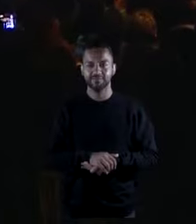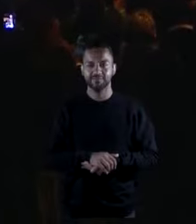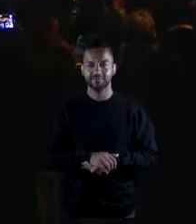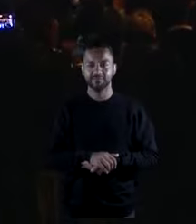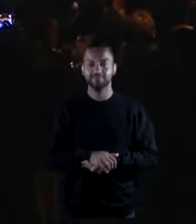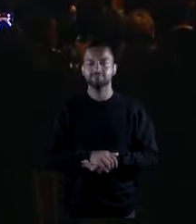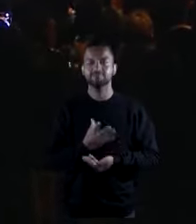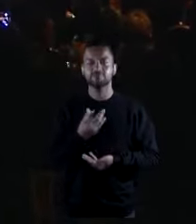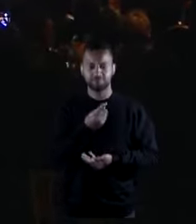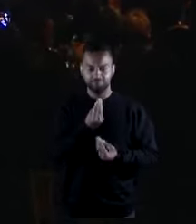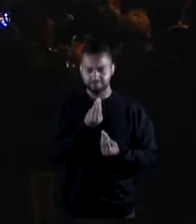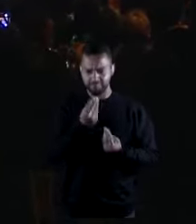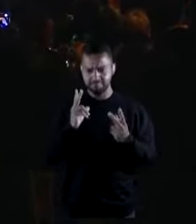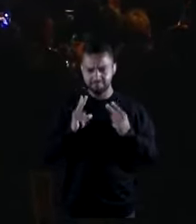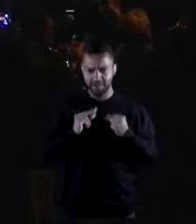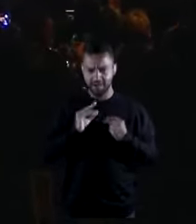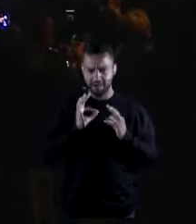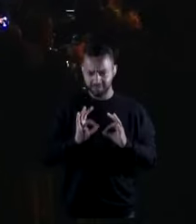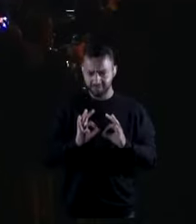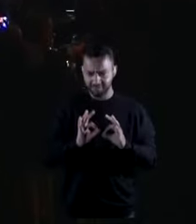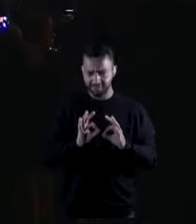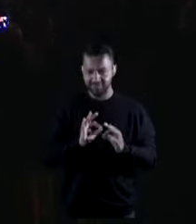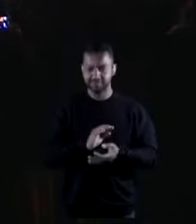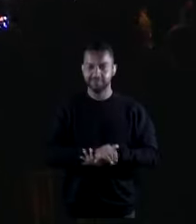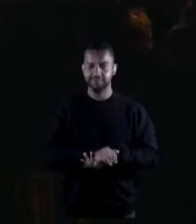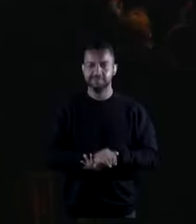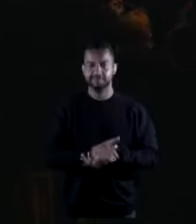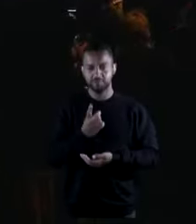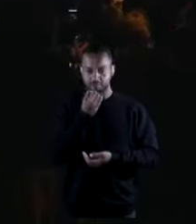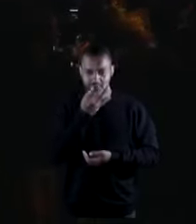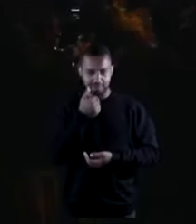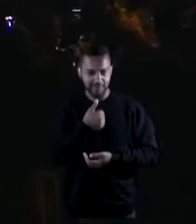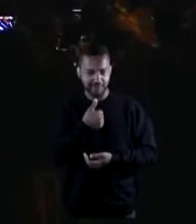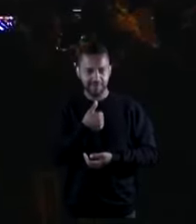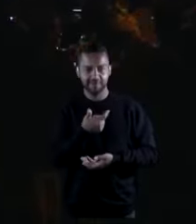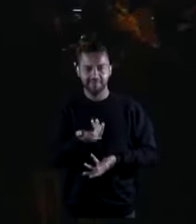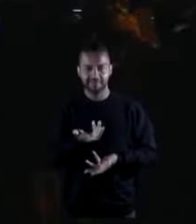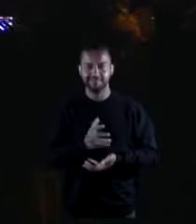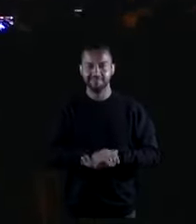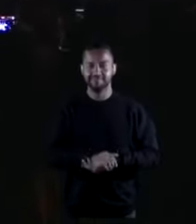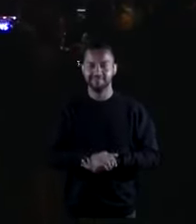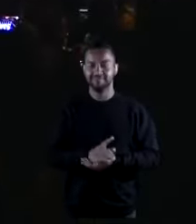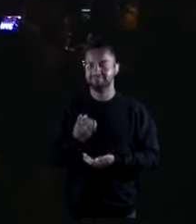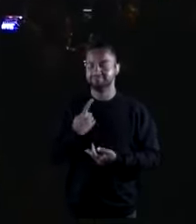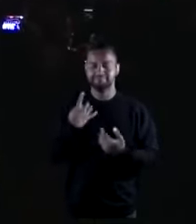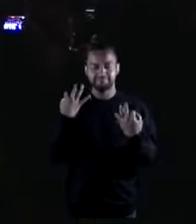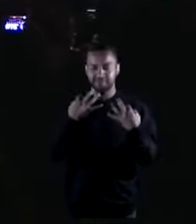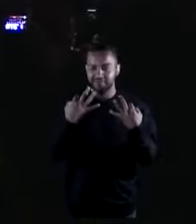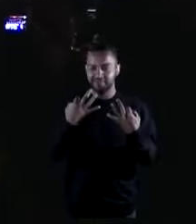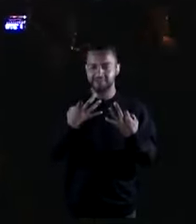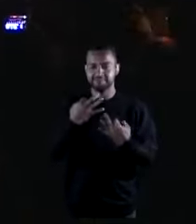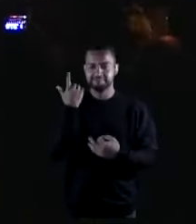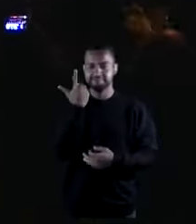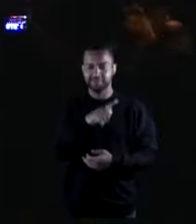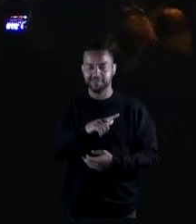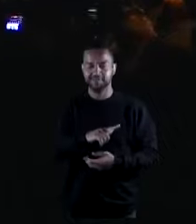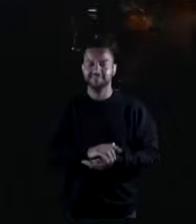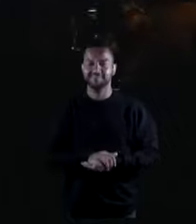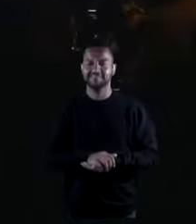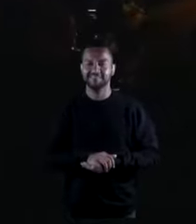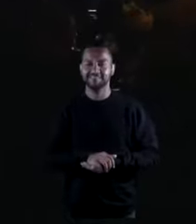E aí, Veloso, merecido? Tudo bem? Ah, demais, parabéns, demais. Então. Parabéns, a